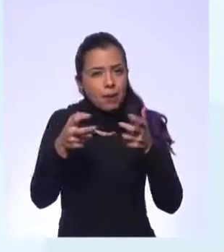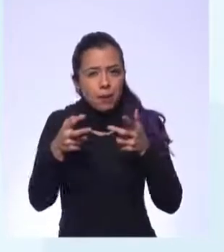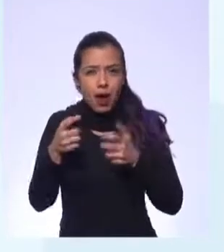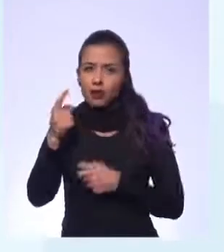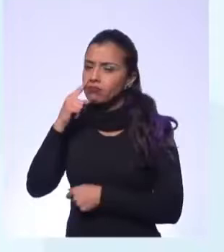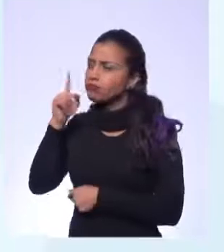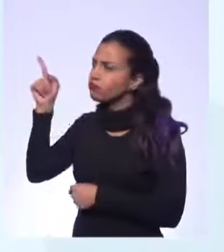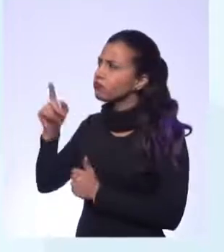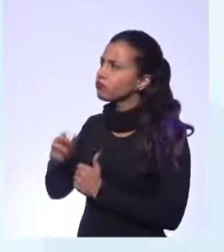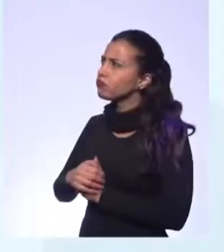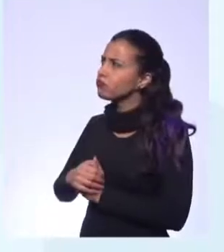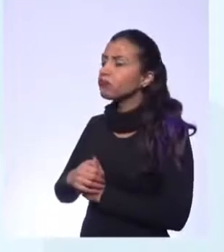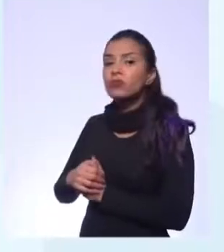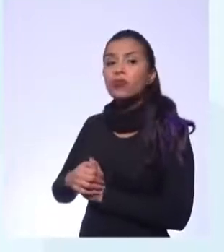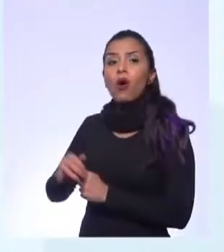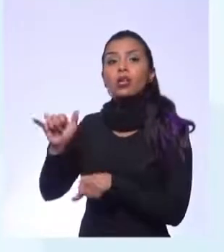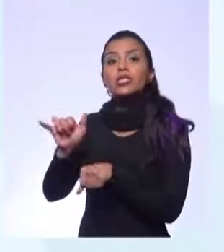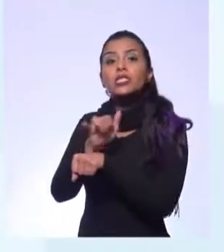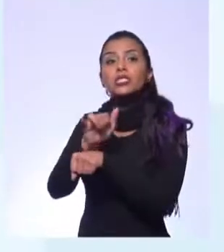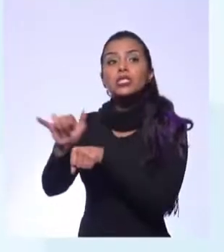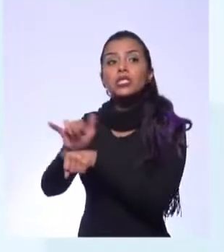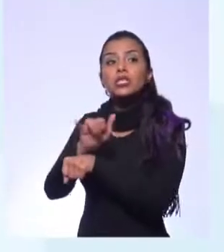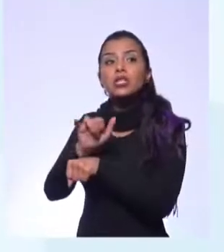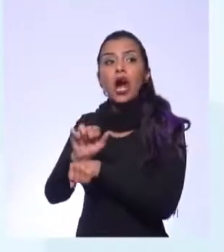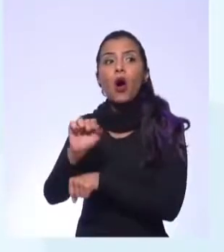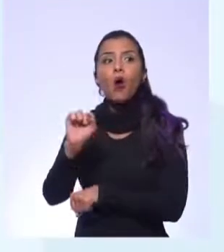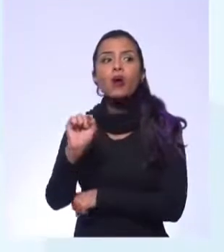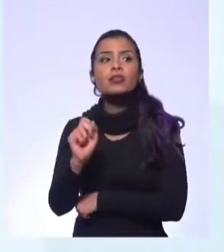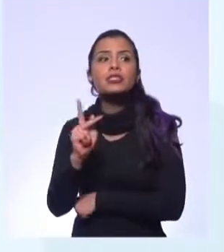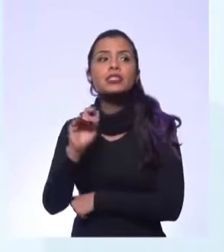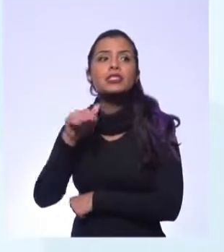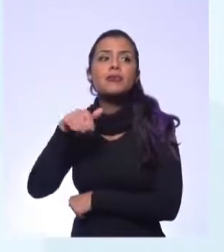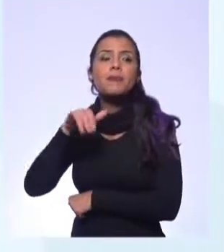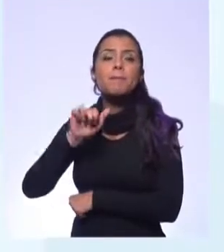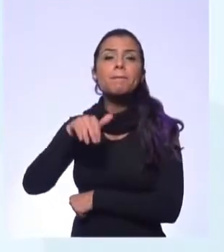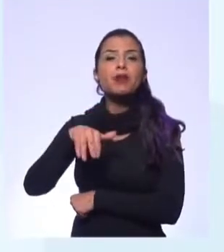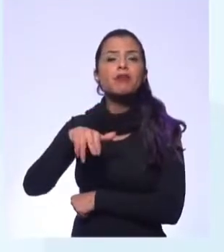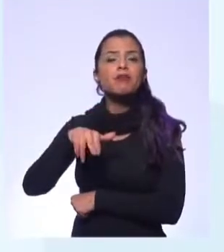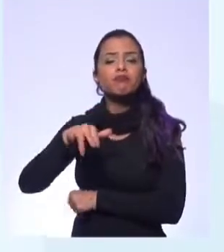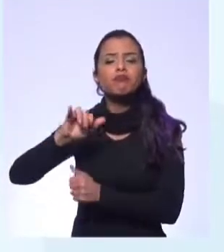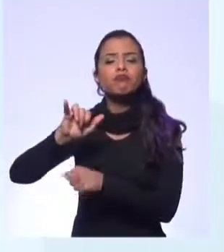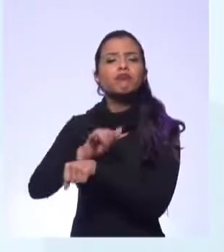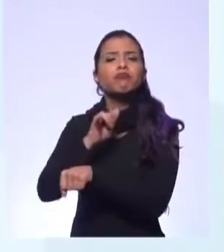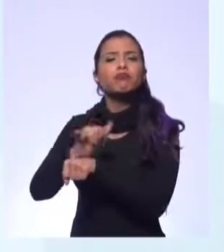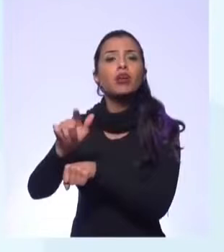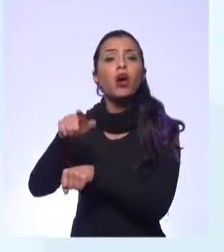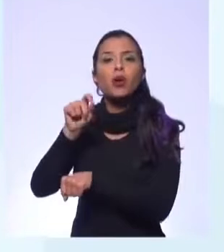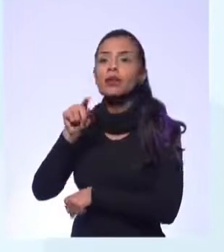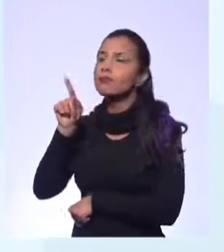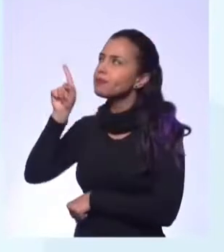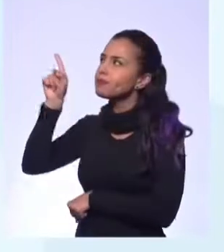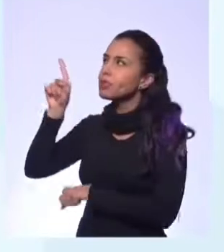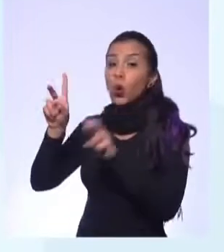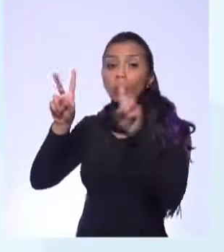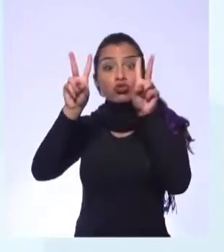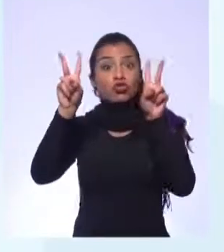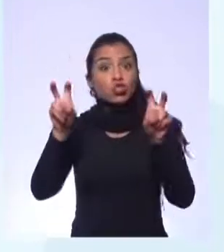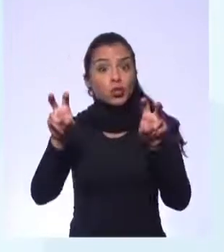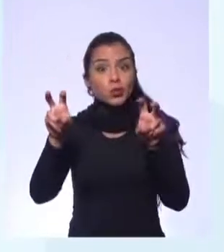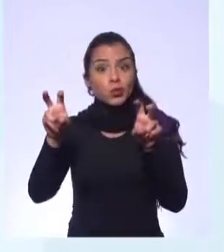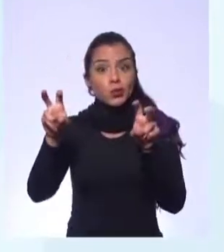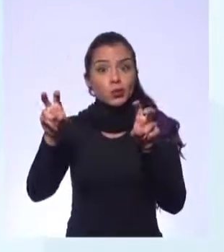skimming, qual é? Que estratégia de leitura é o skimming? Você vai fazer a leitura do título, vai relacionar o título